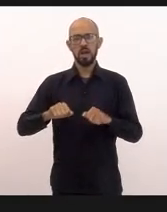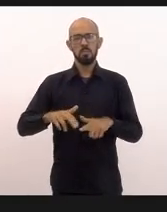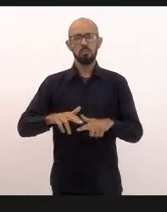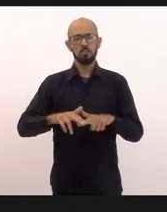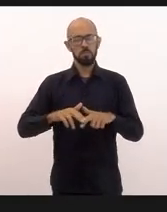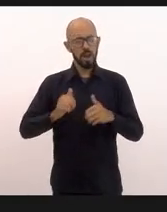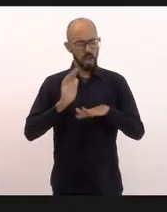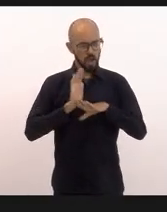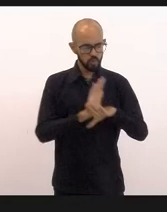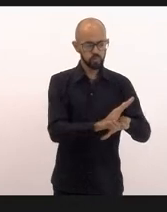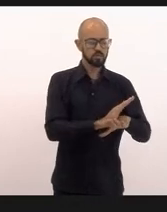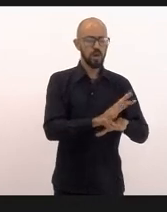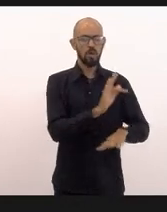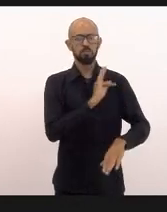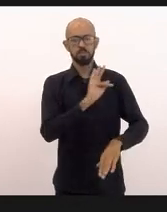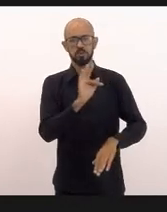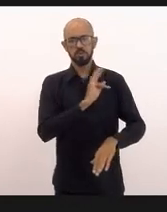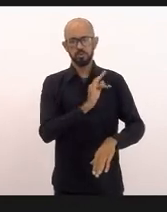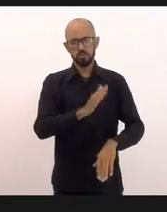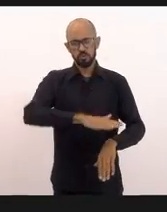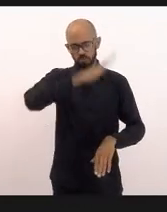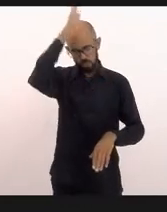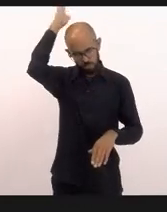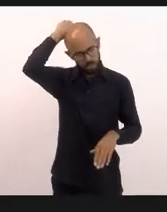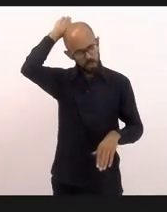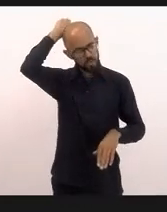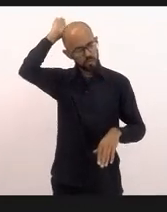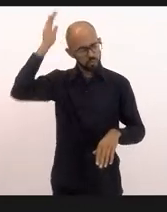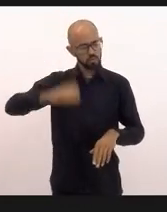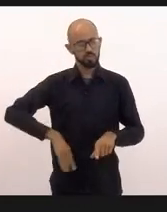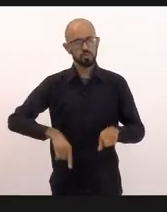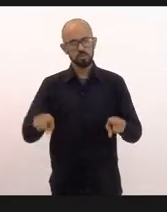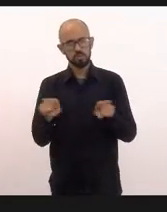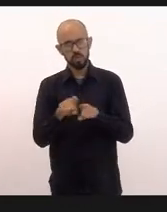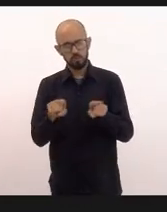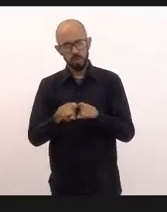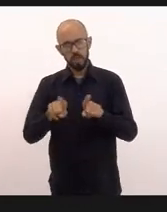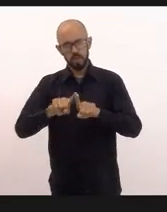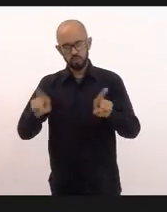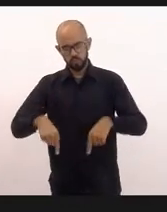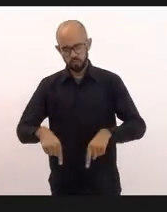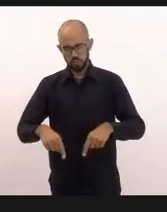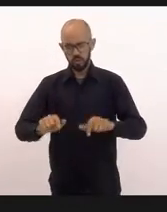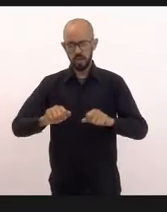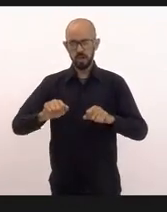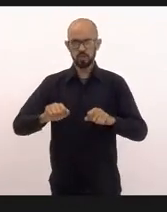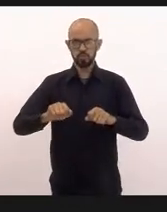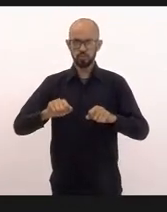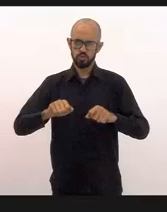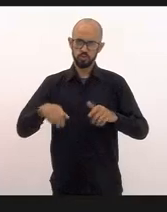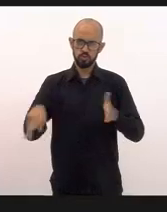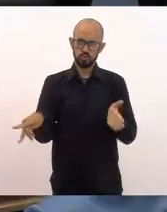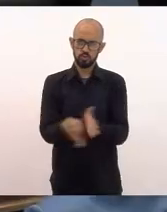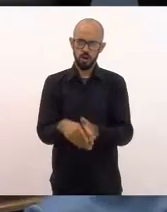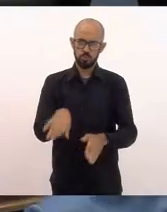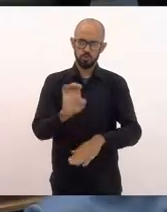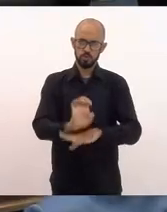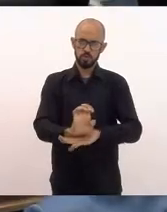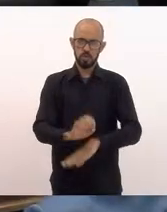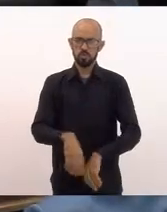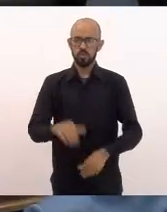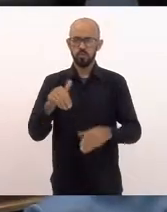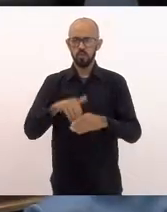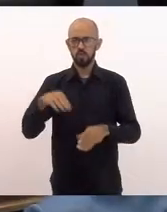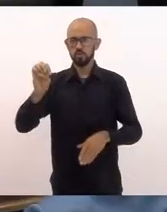polícia, em prol dos bombeiros, em prol dos trabalhadores e servidores do nosso Estado. Voto é